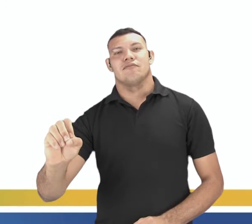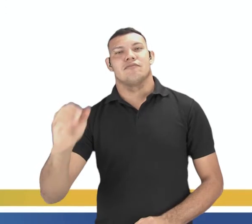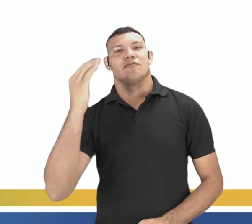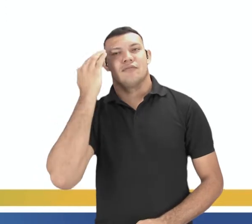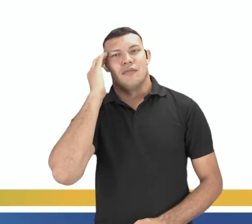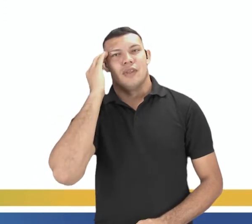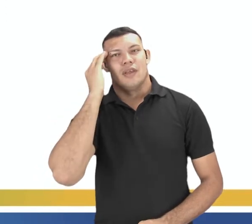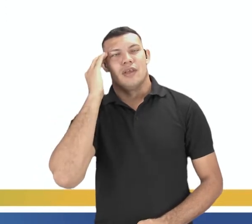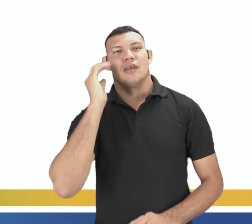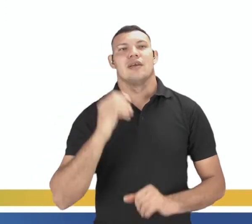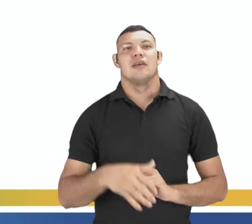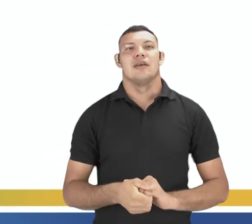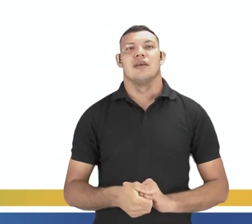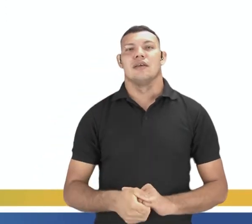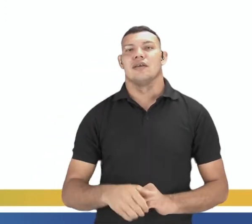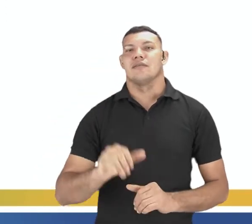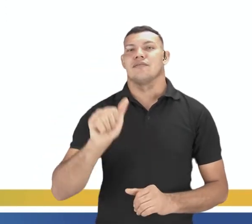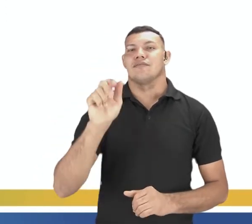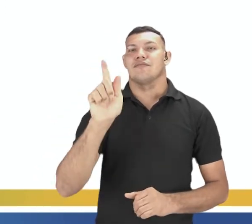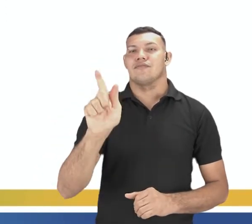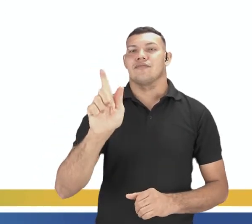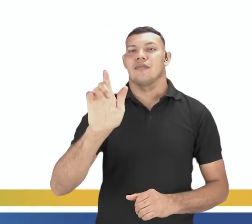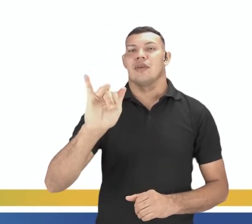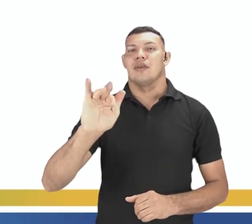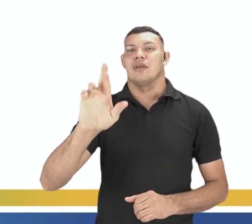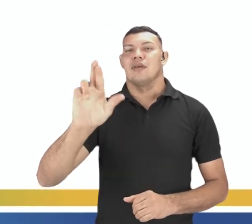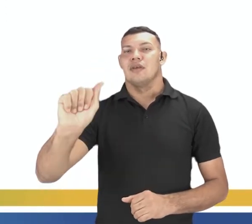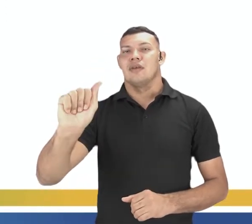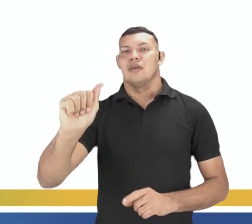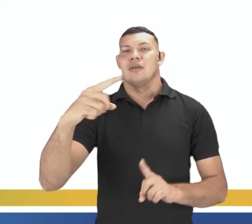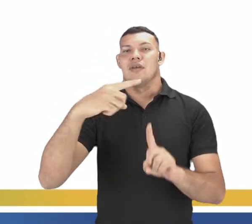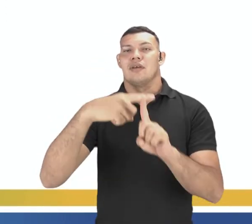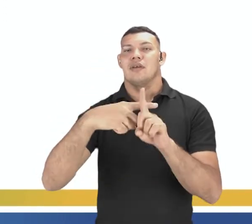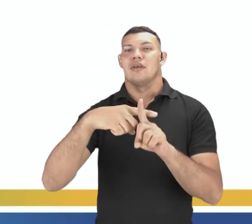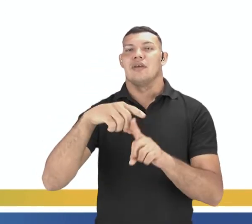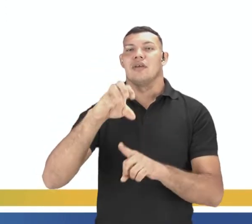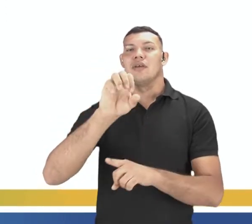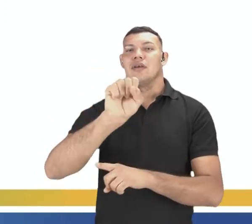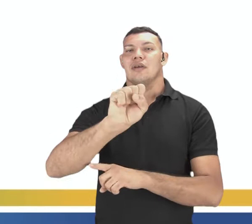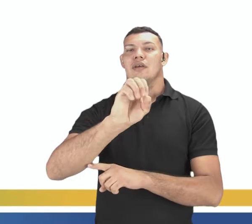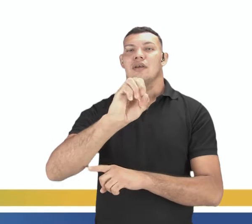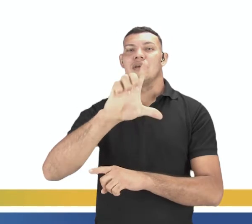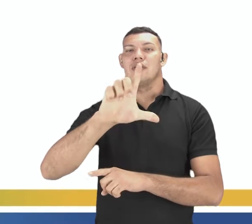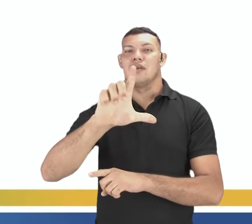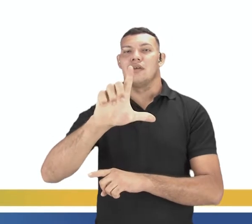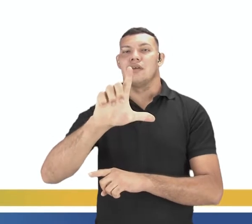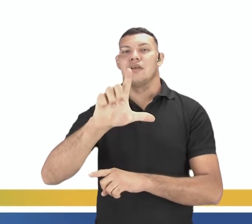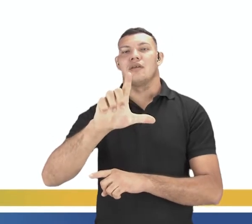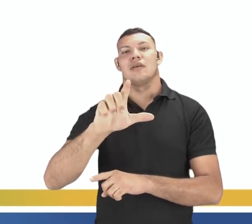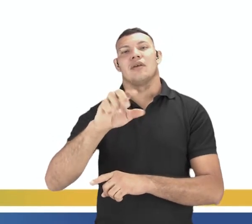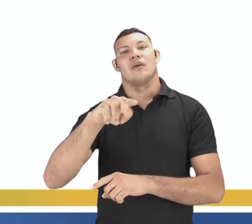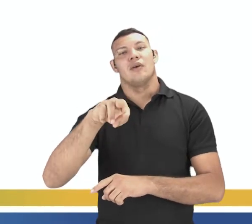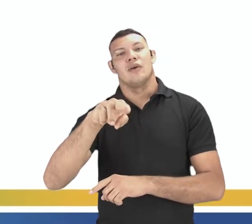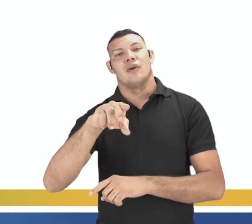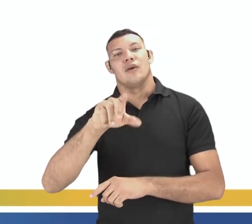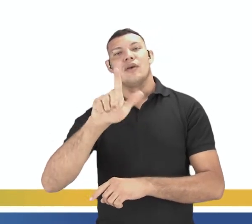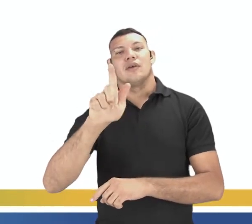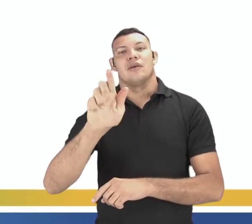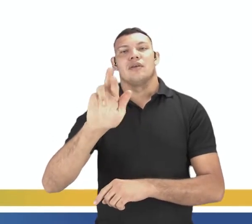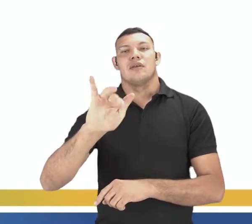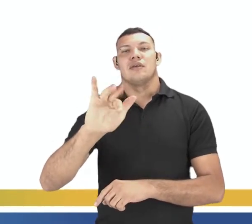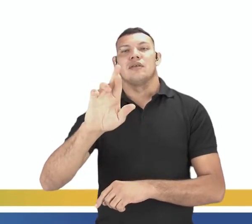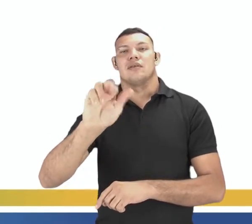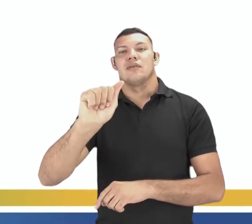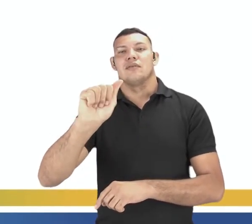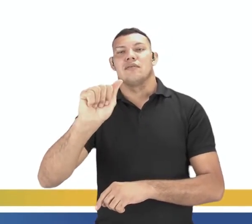guarda-chuva. Gira mais sol, gira-sol. Ou seja, você apenas uniu duas